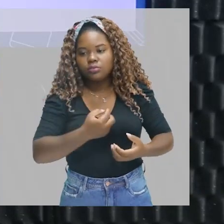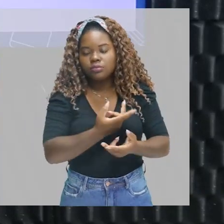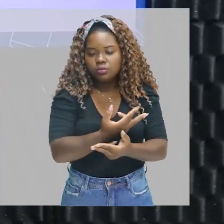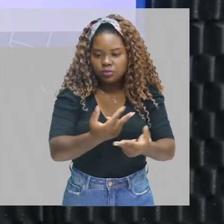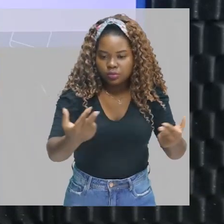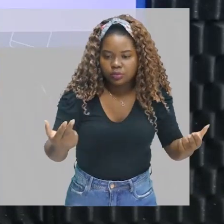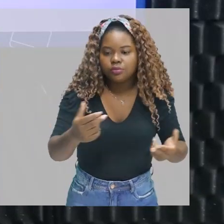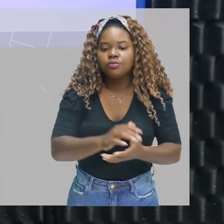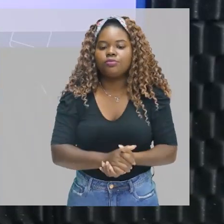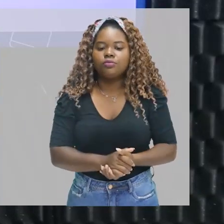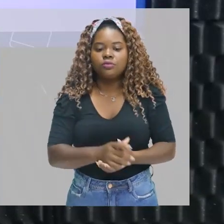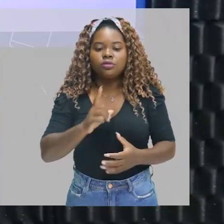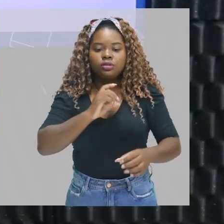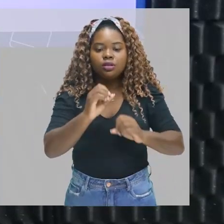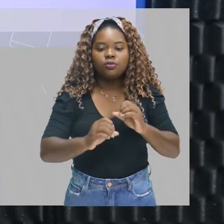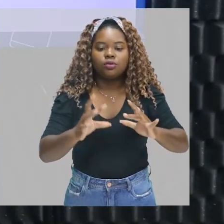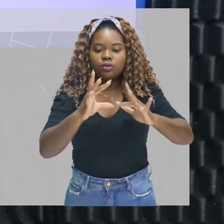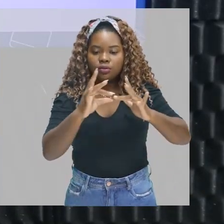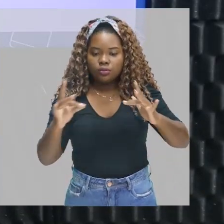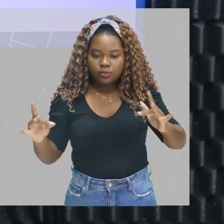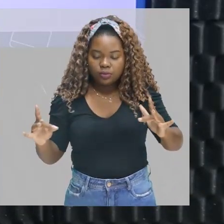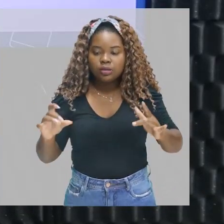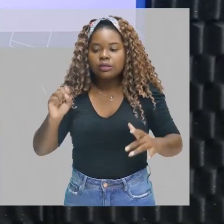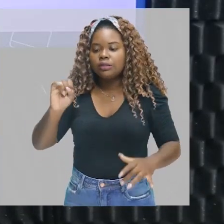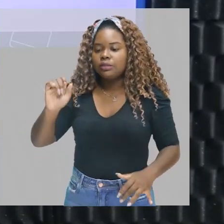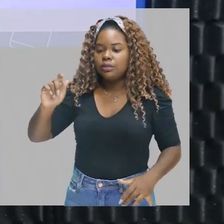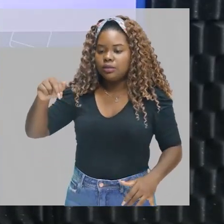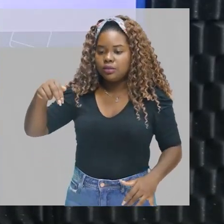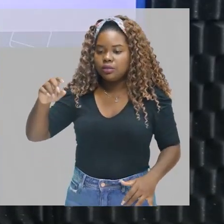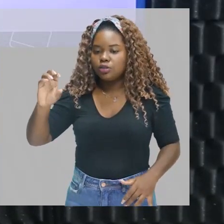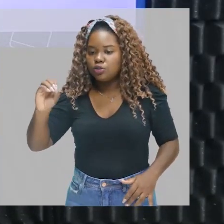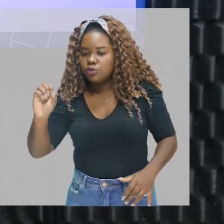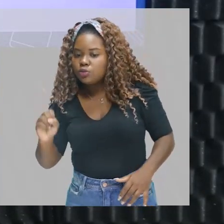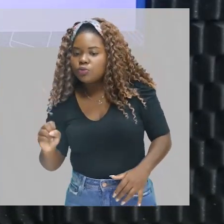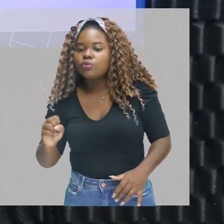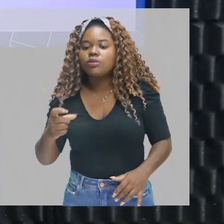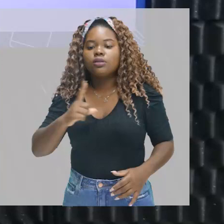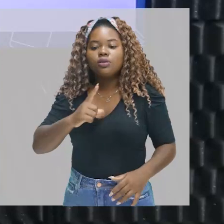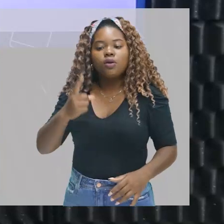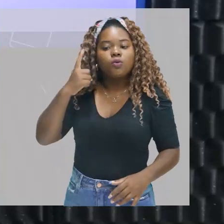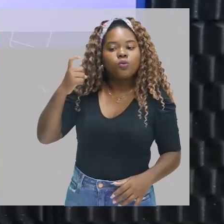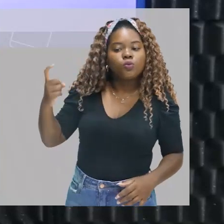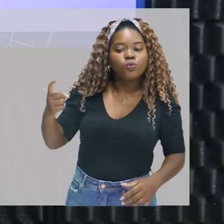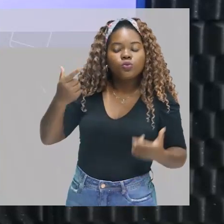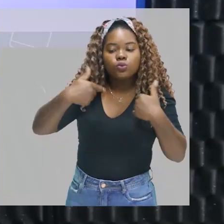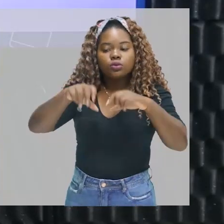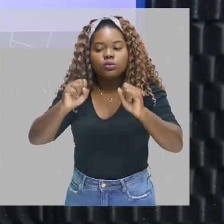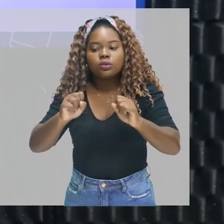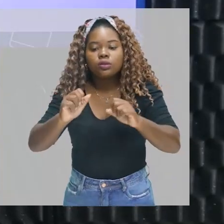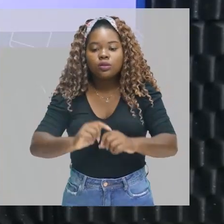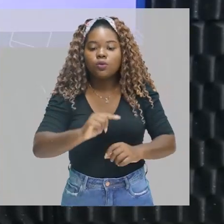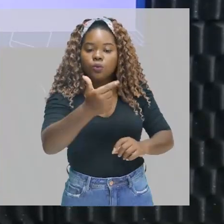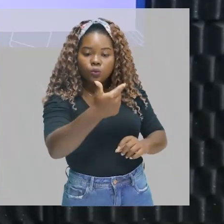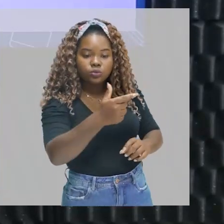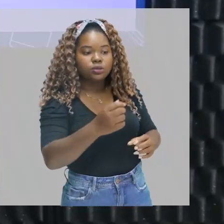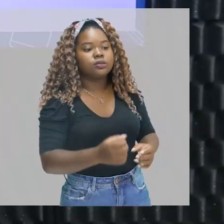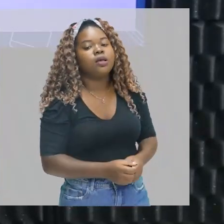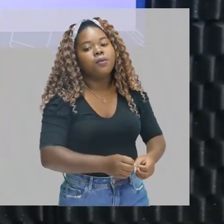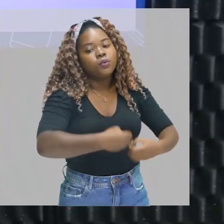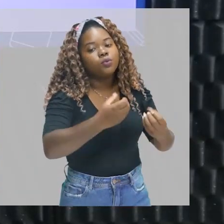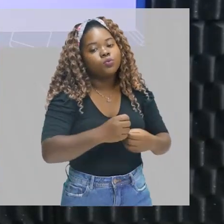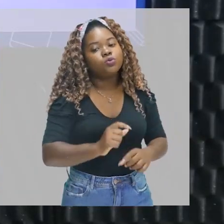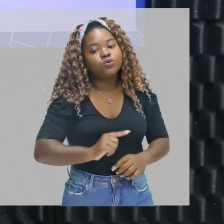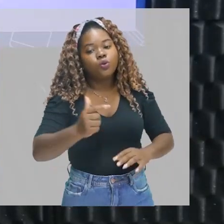os signos são constituídos dos sons da língua, ao passo que na outra exploram-se outros signos, como